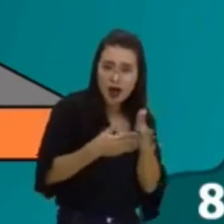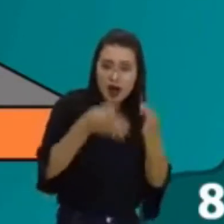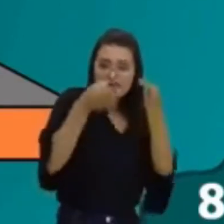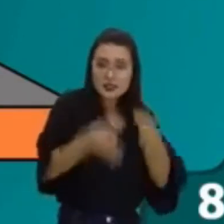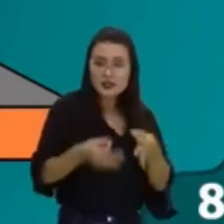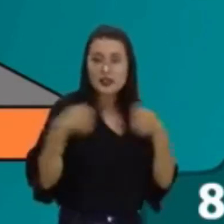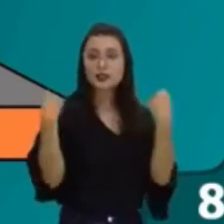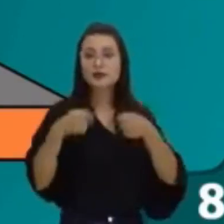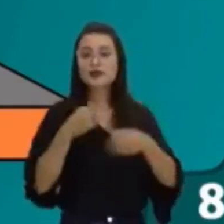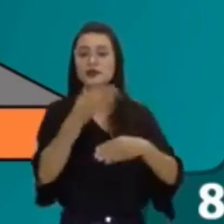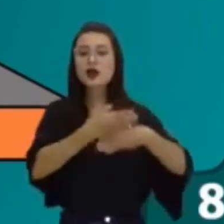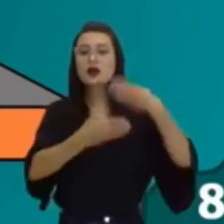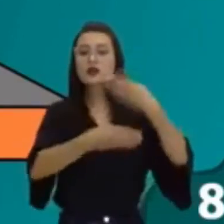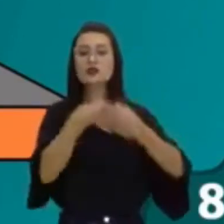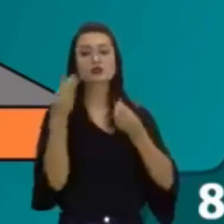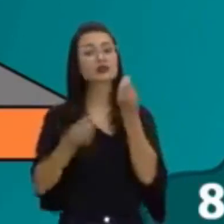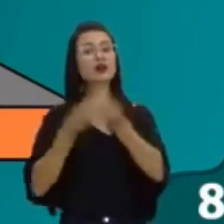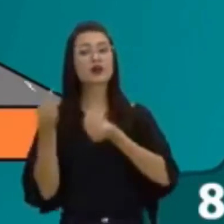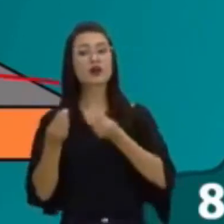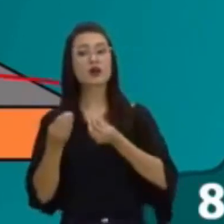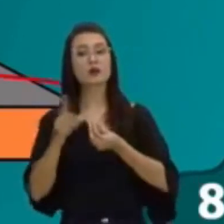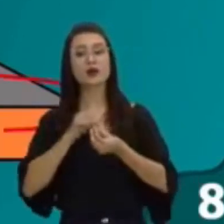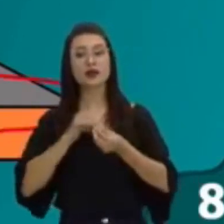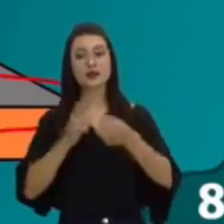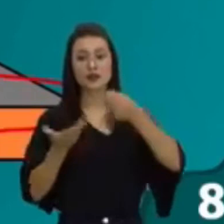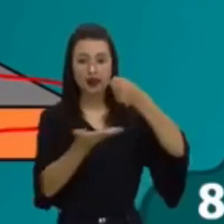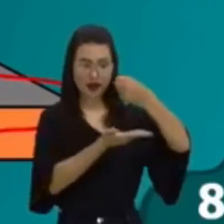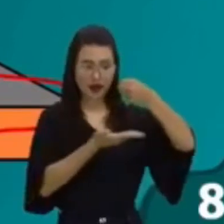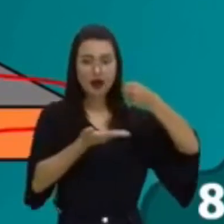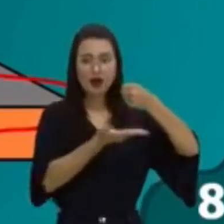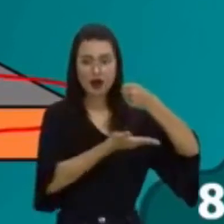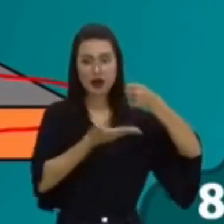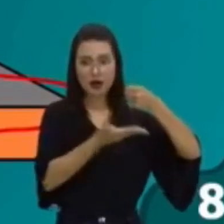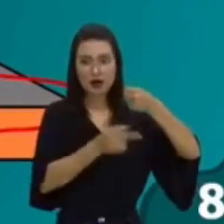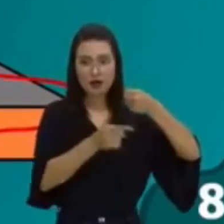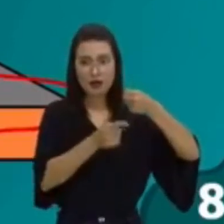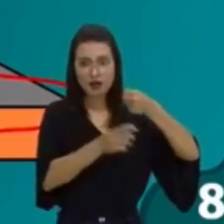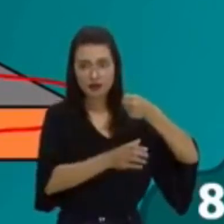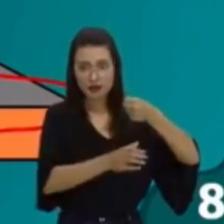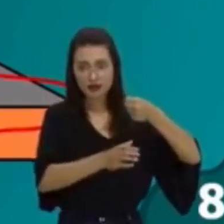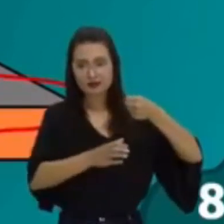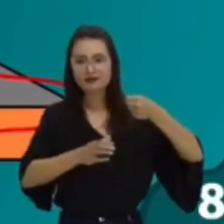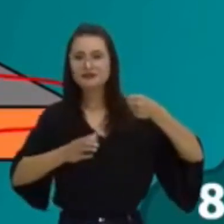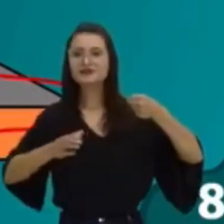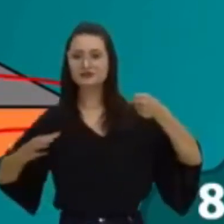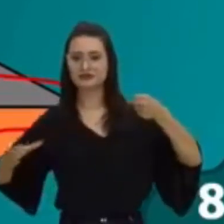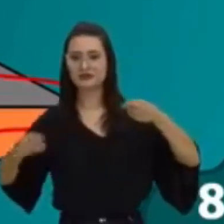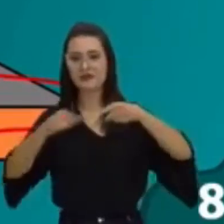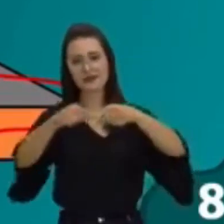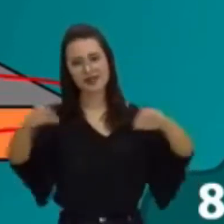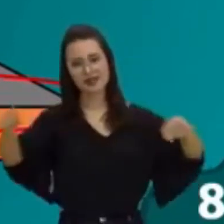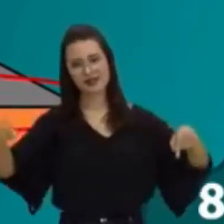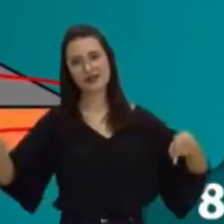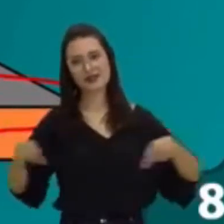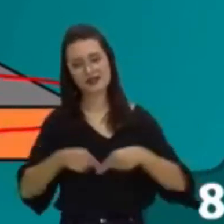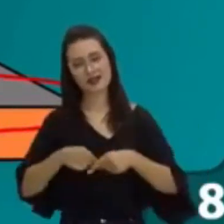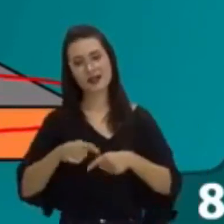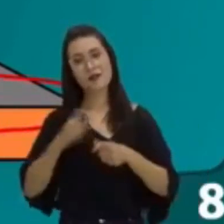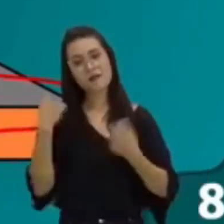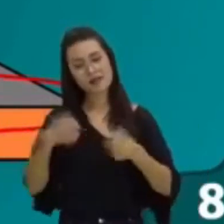ela tem que ser o quê? Aquela que tem a maior área da base, que é essa